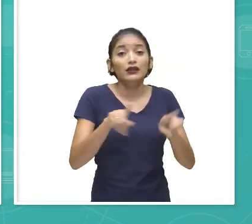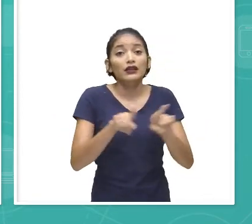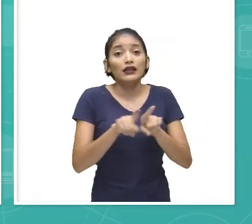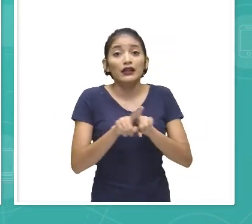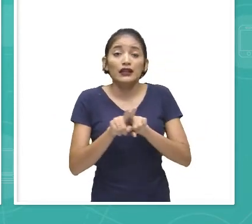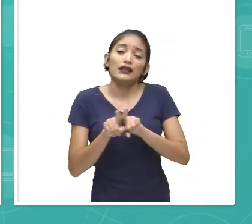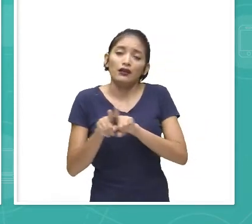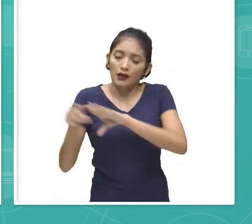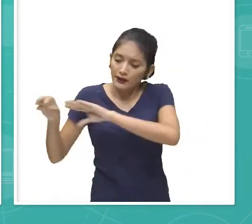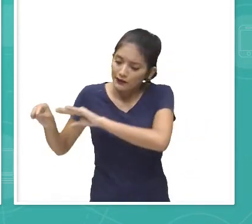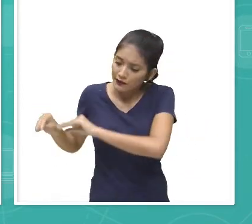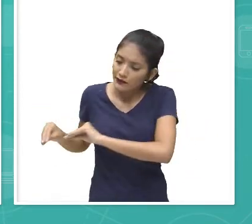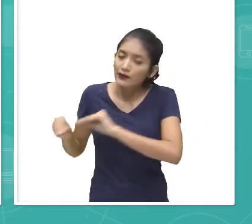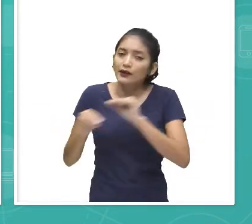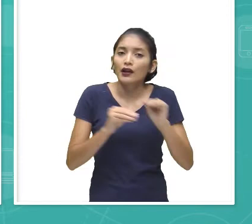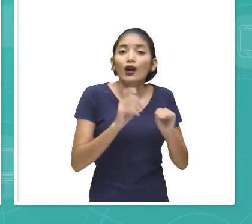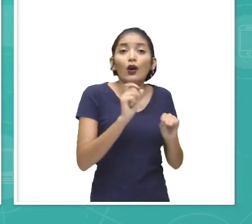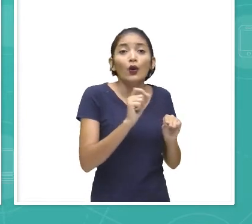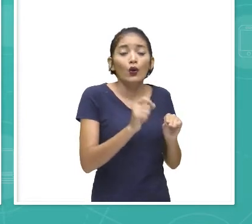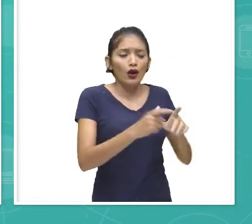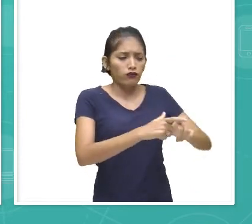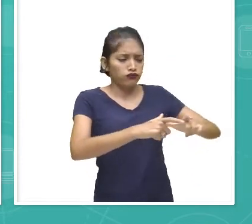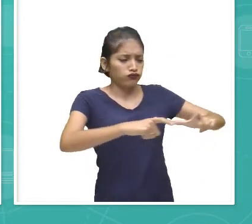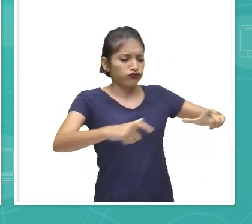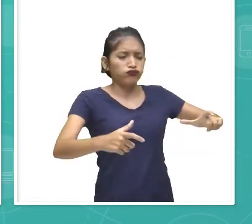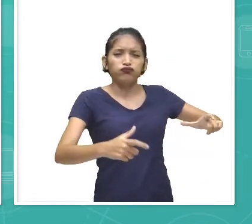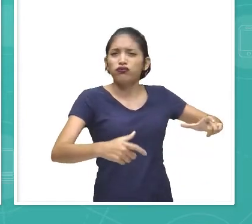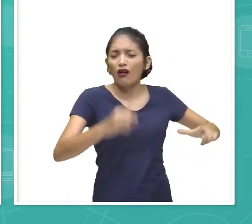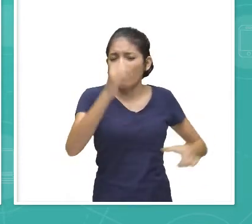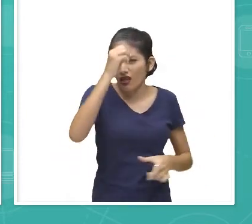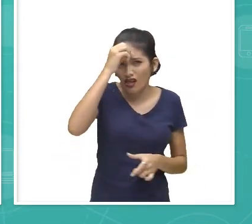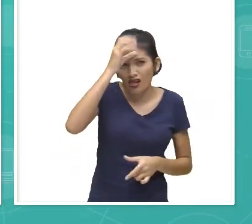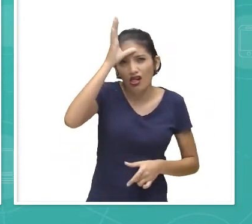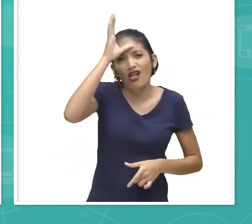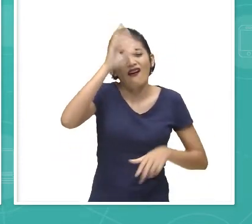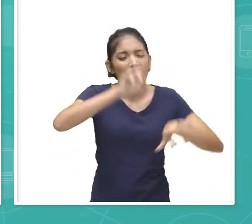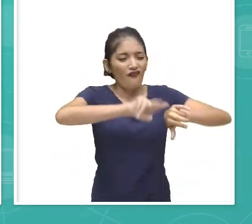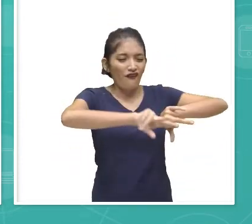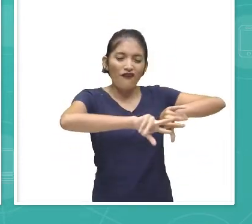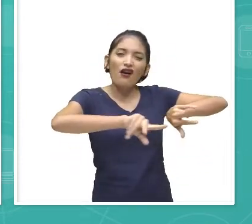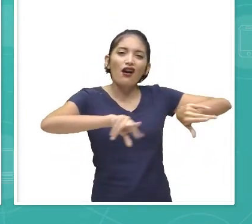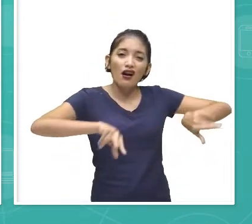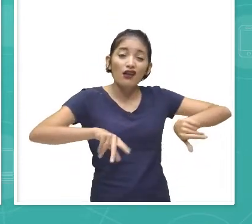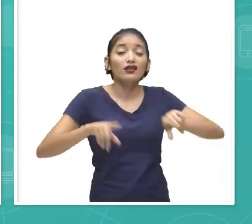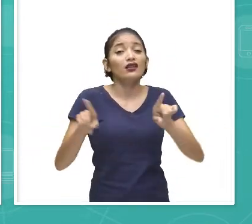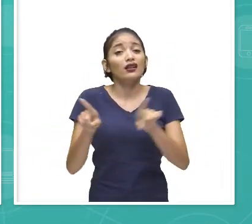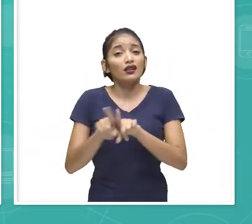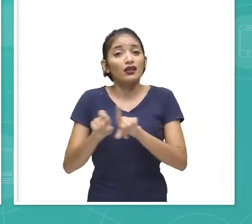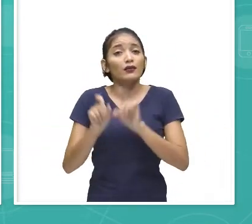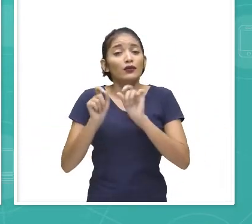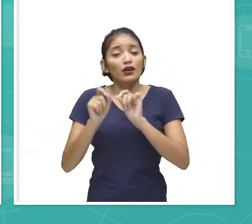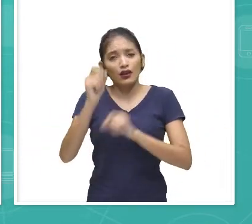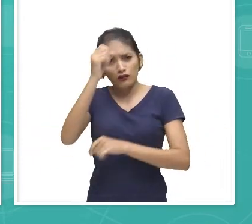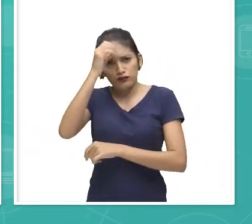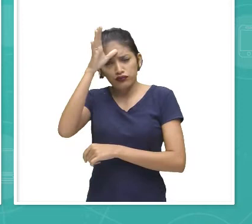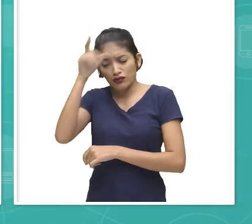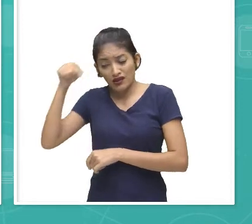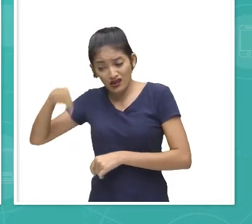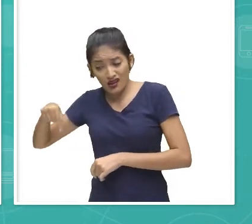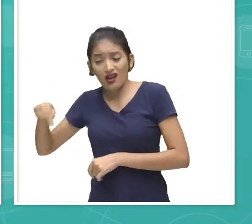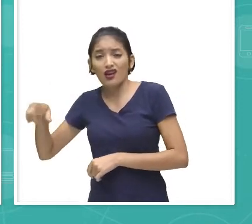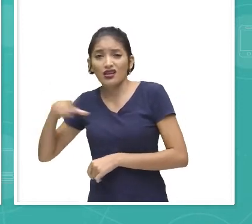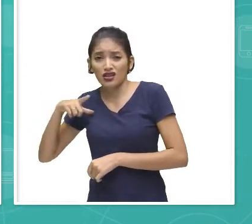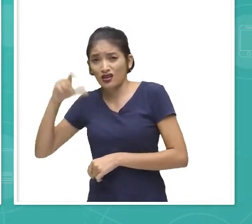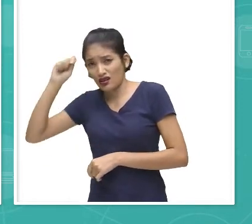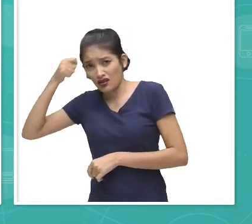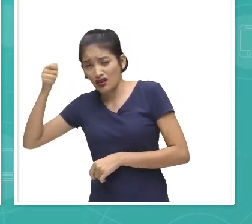sua bagagem uma gama de conhecimentos, inclusive os conhecimentos que os africanos trouxeram